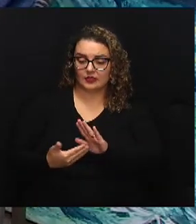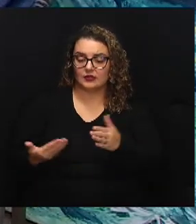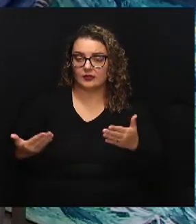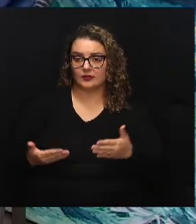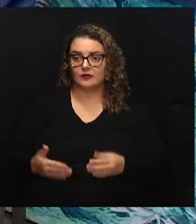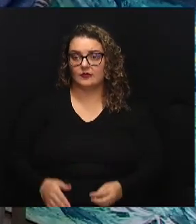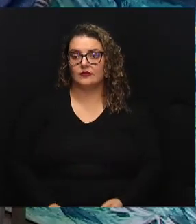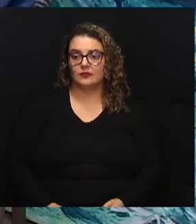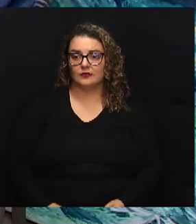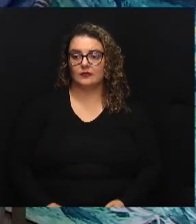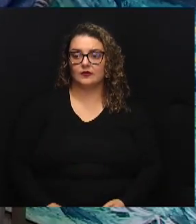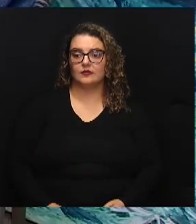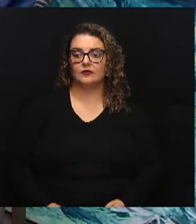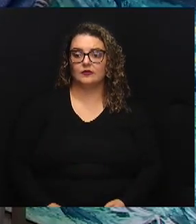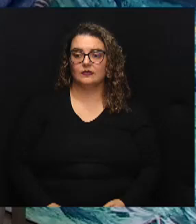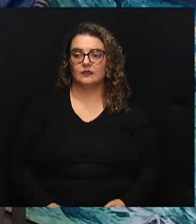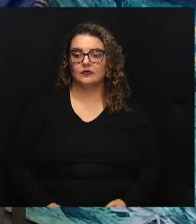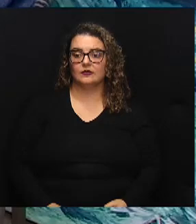conheço velhos